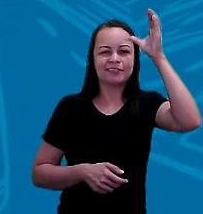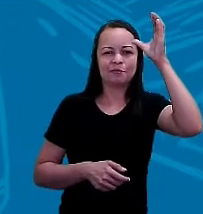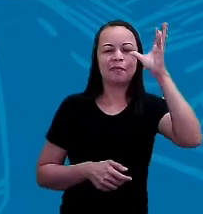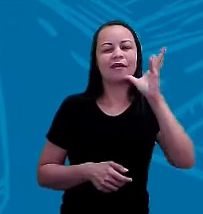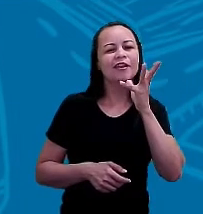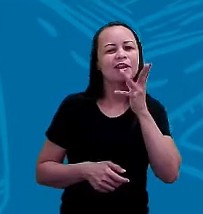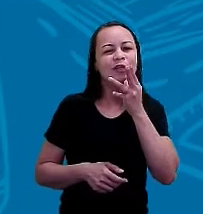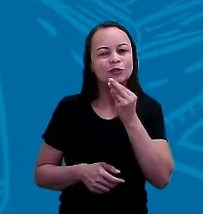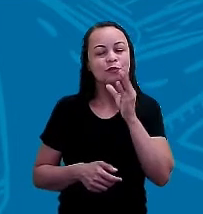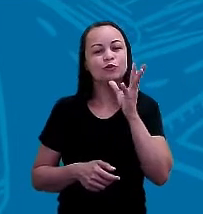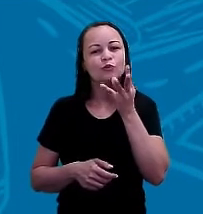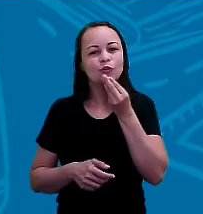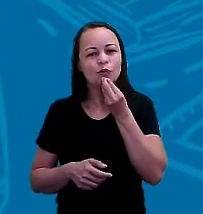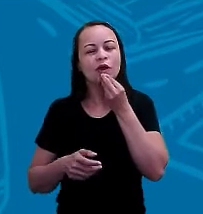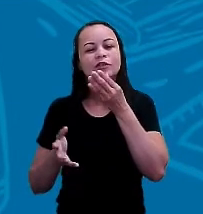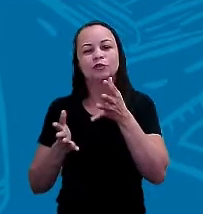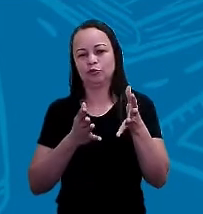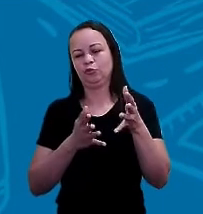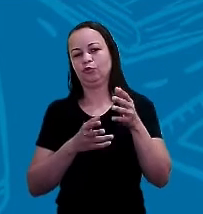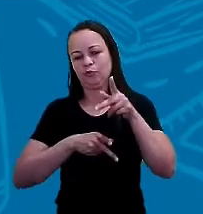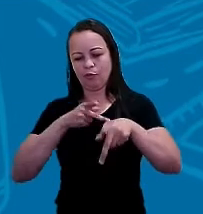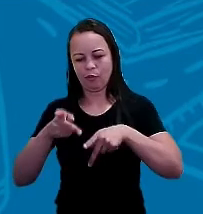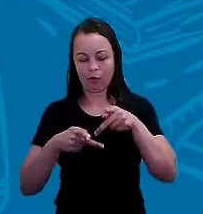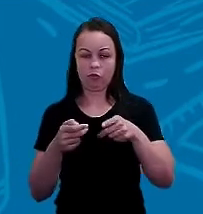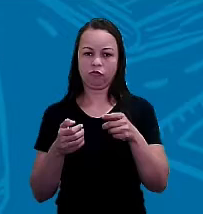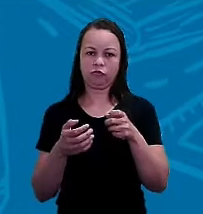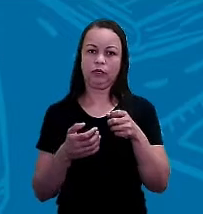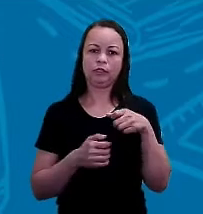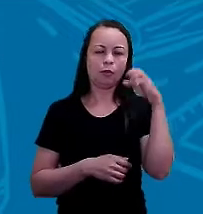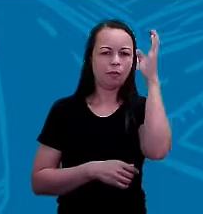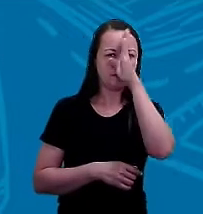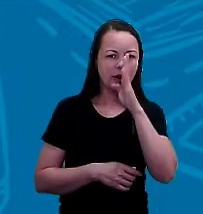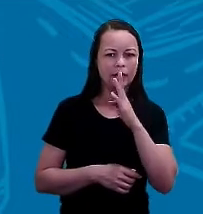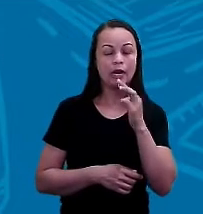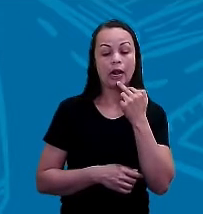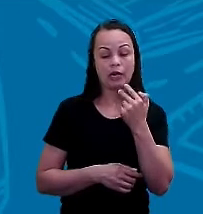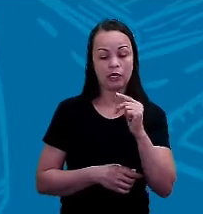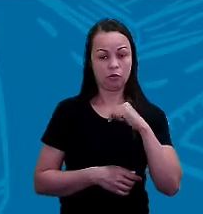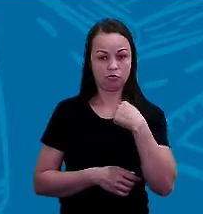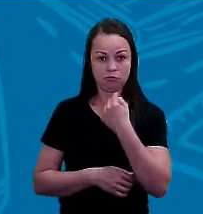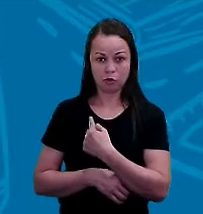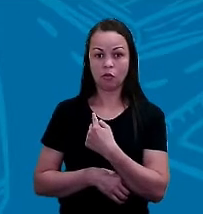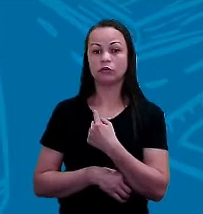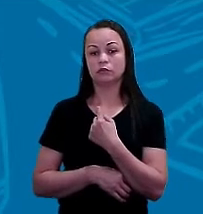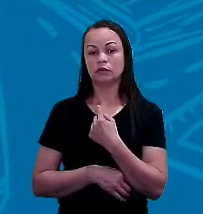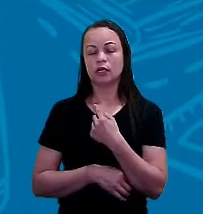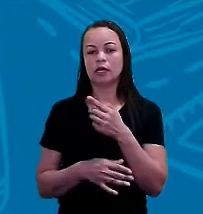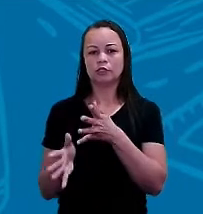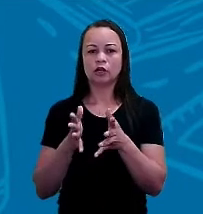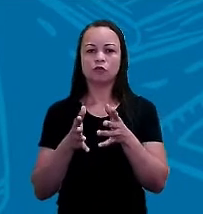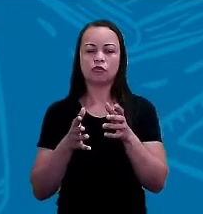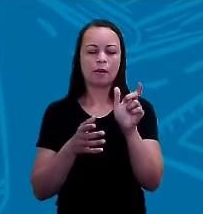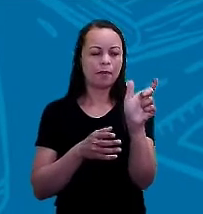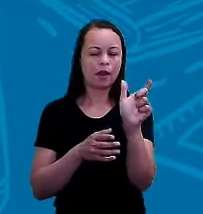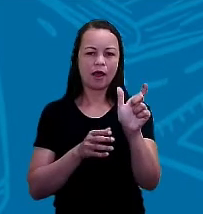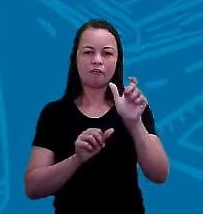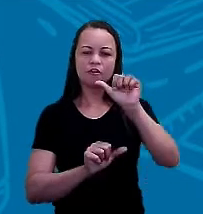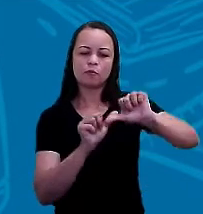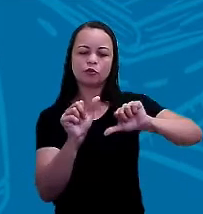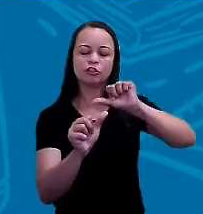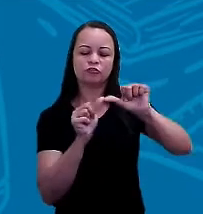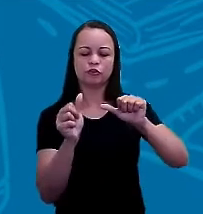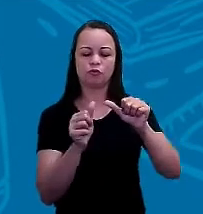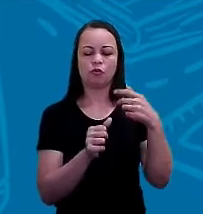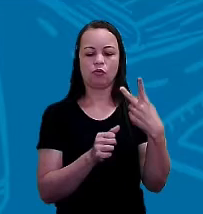Por isso que para a língua portuguesa, o Brasil, a gente trouxe e foi modificada essa palavra, onde se